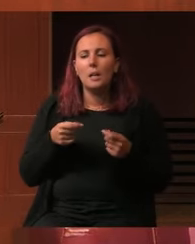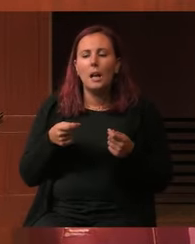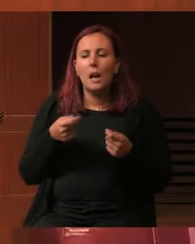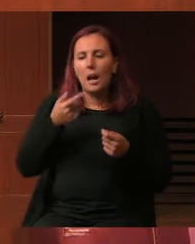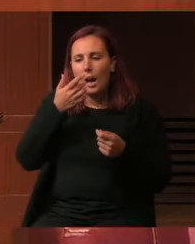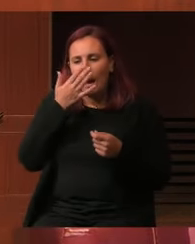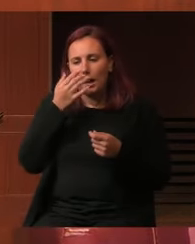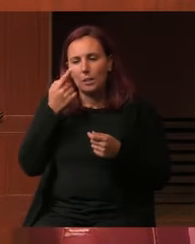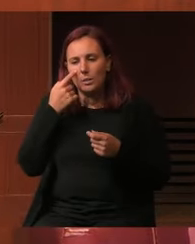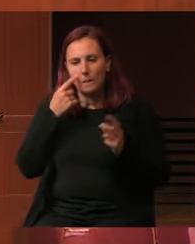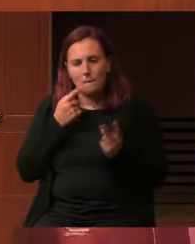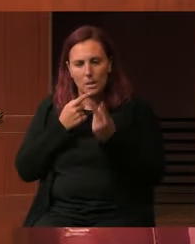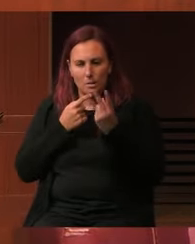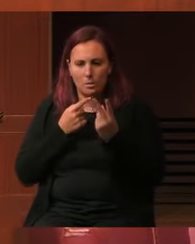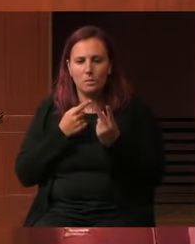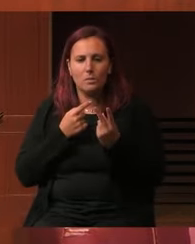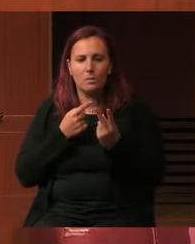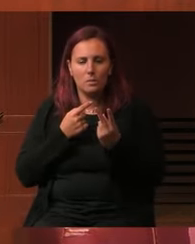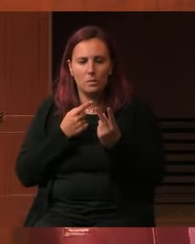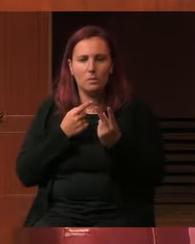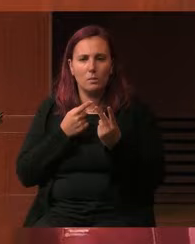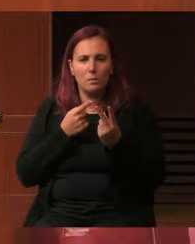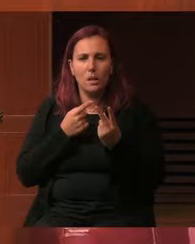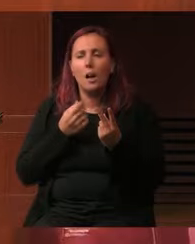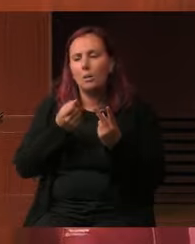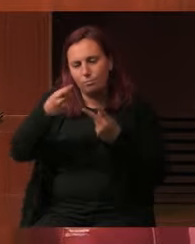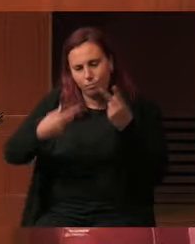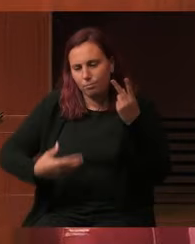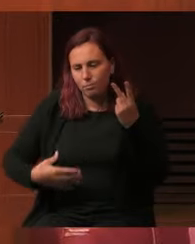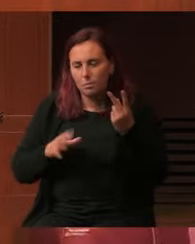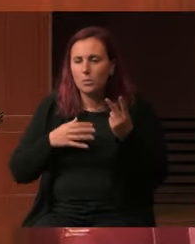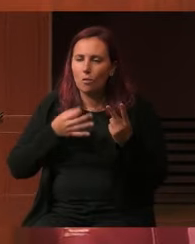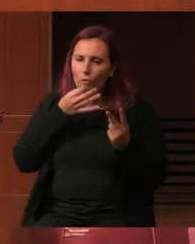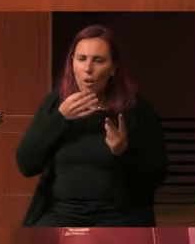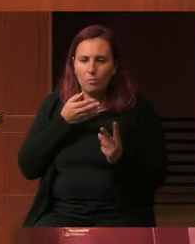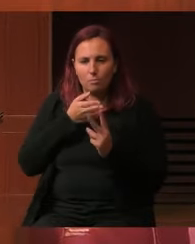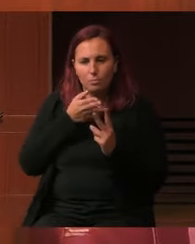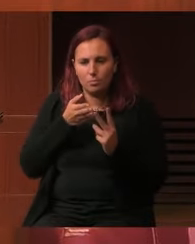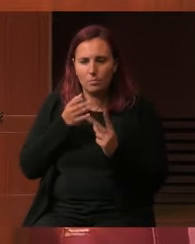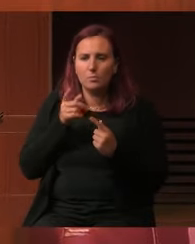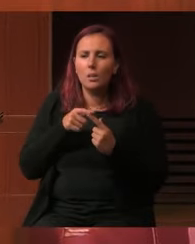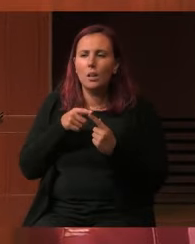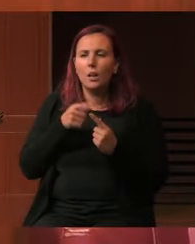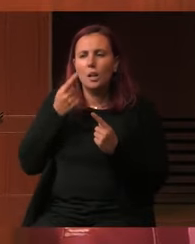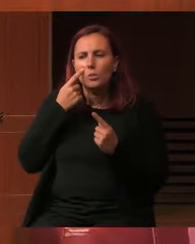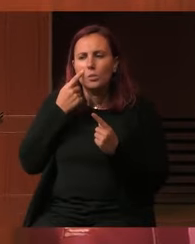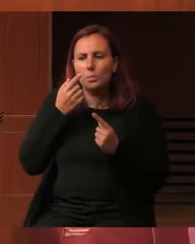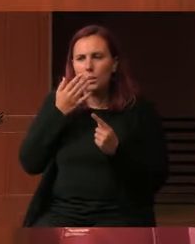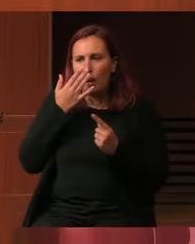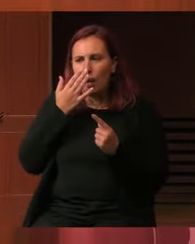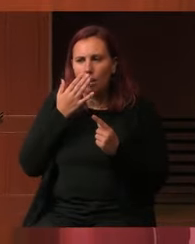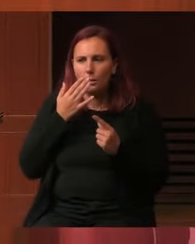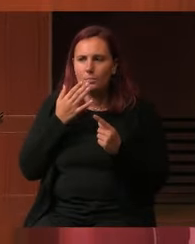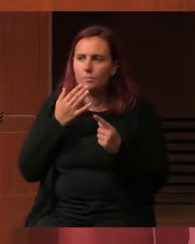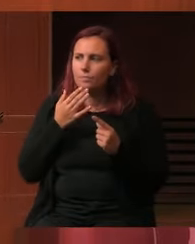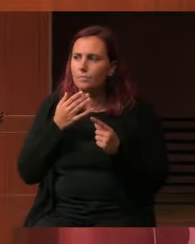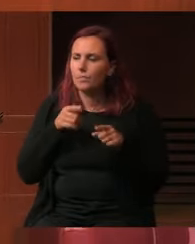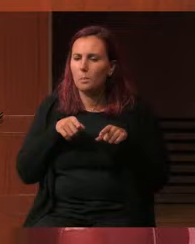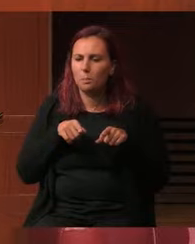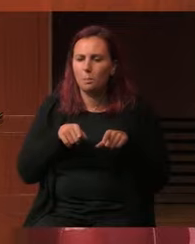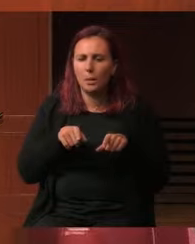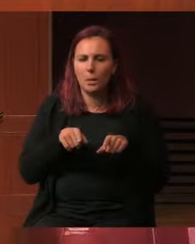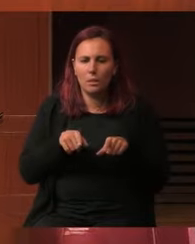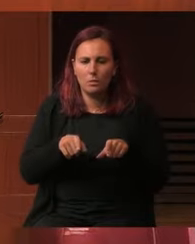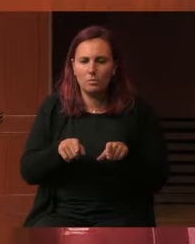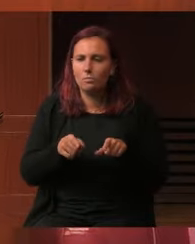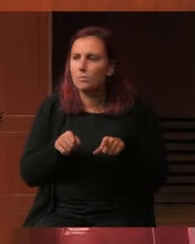de conhecimento. Há certamente muitos, mas para aqui. Há dois tipos de conhecimento. Há o tipo de conhecimento que eu vou chamar paralelo, que é, eu posso saber um bocadinho